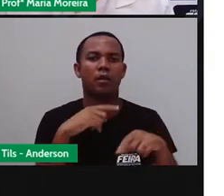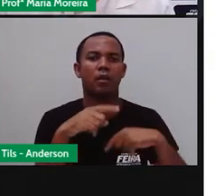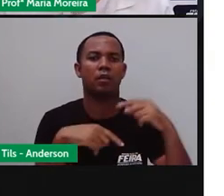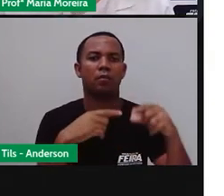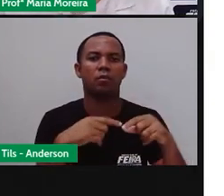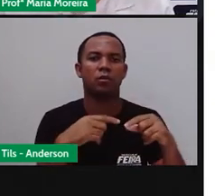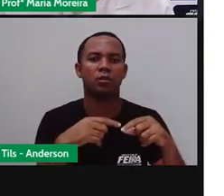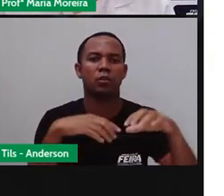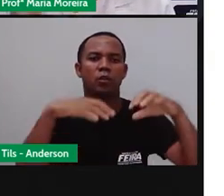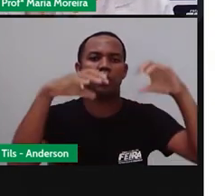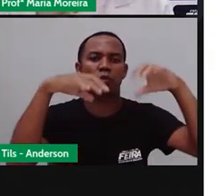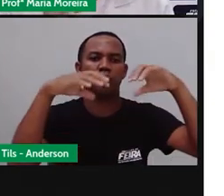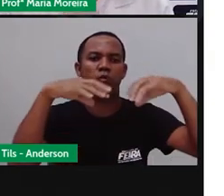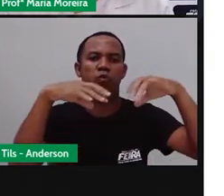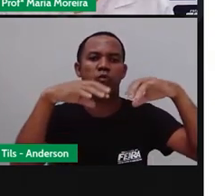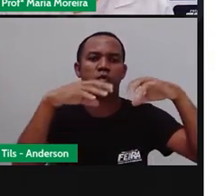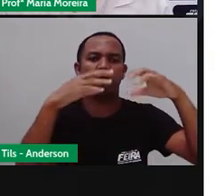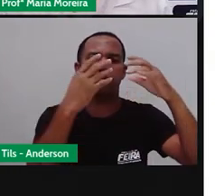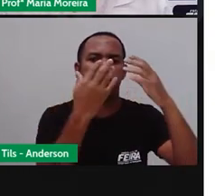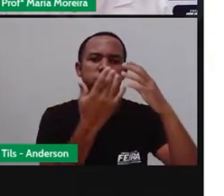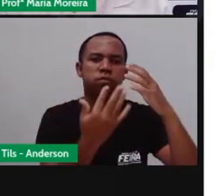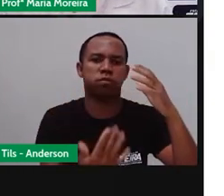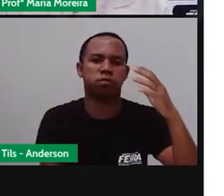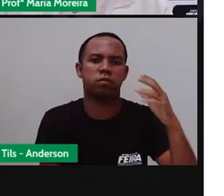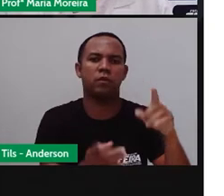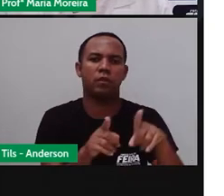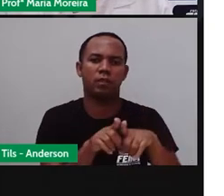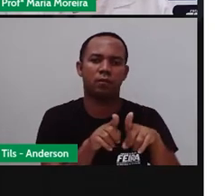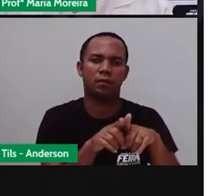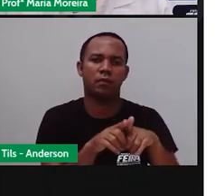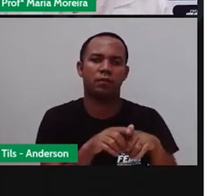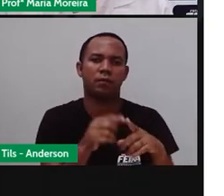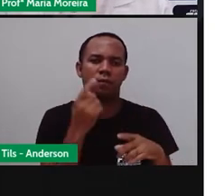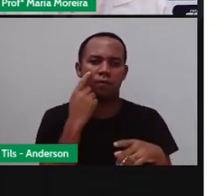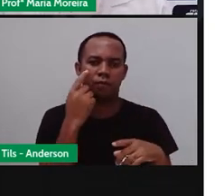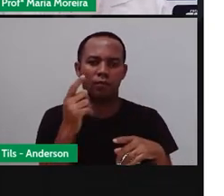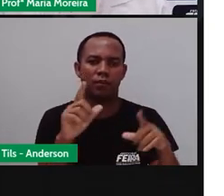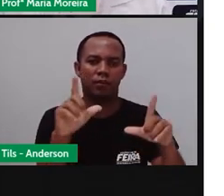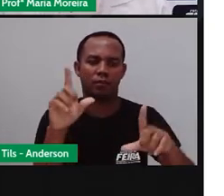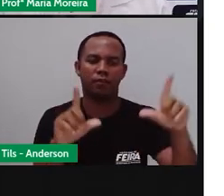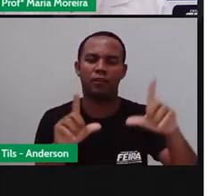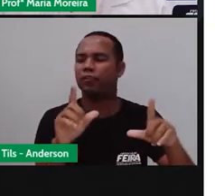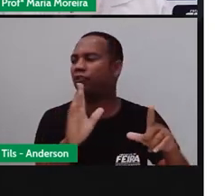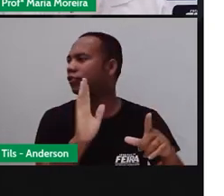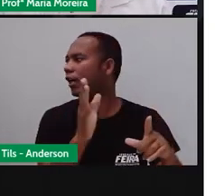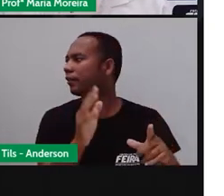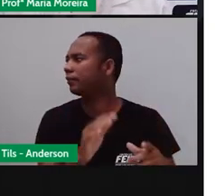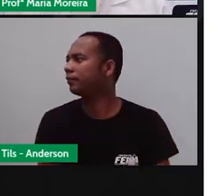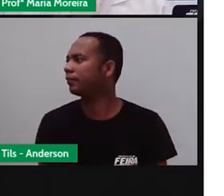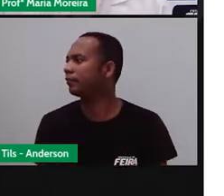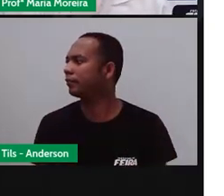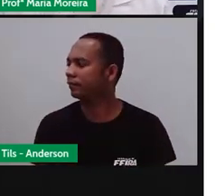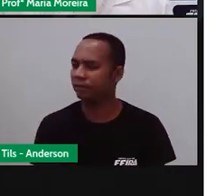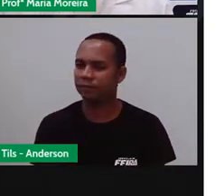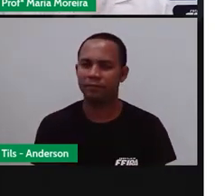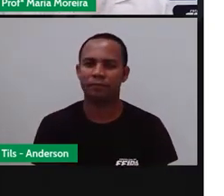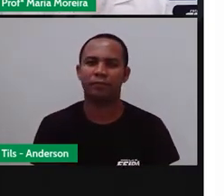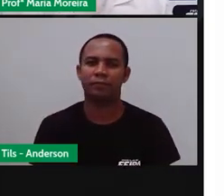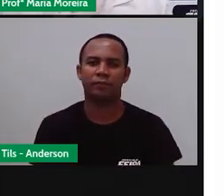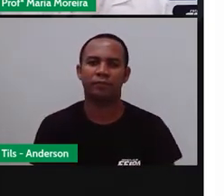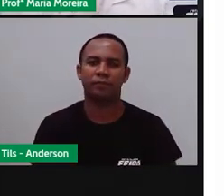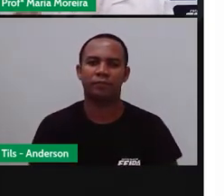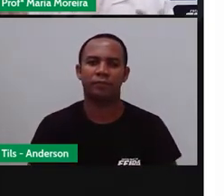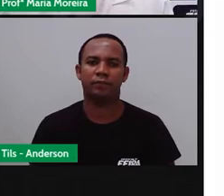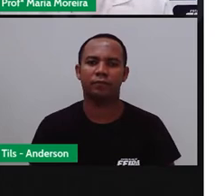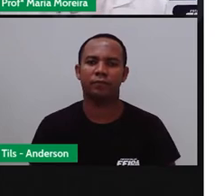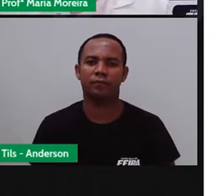acabam desmoronando. Eu acredito que vocês já devem ter visto isso aí na TV. Você já viu, Anderson? Pois é. E aí ele